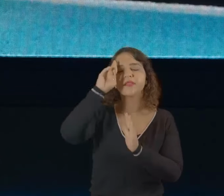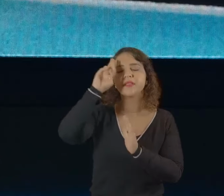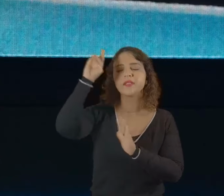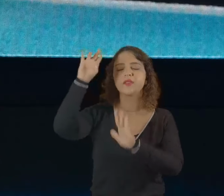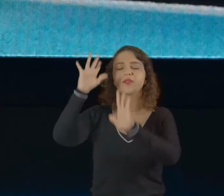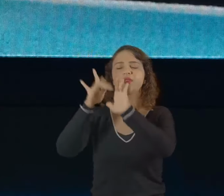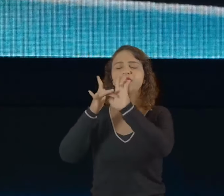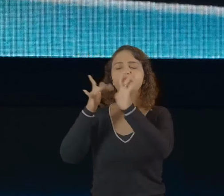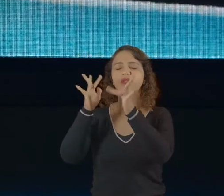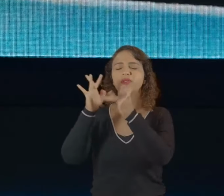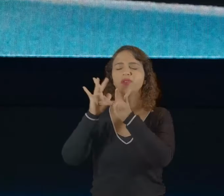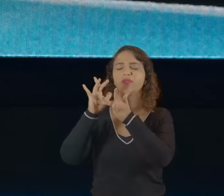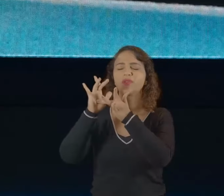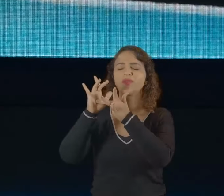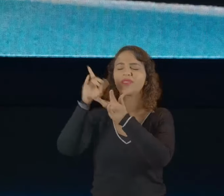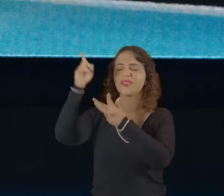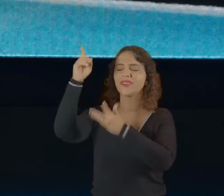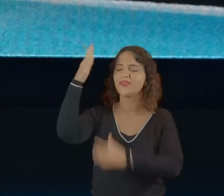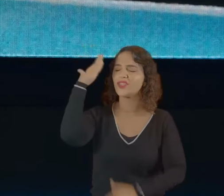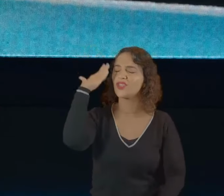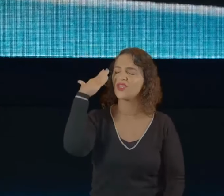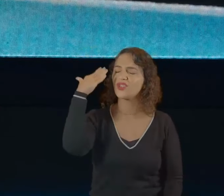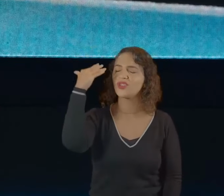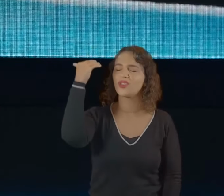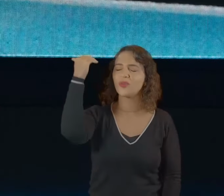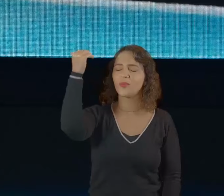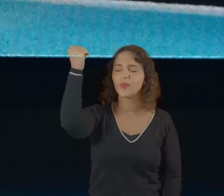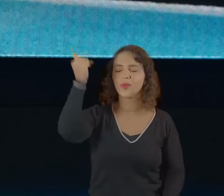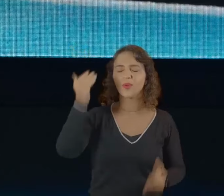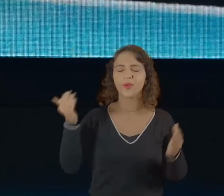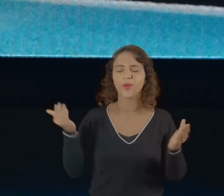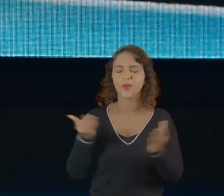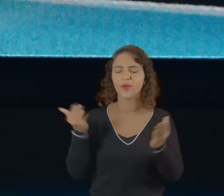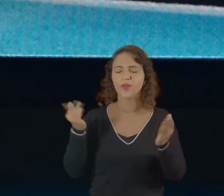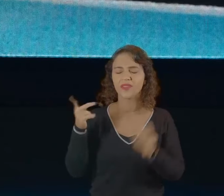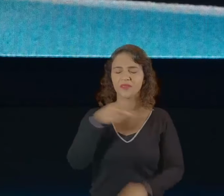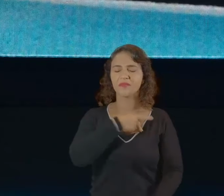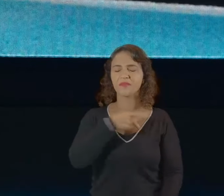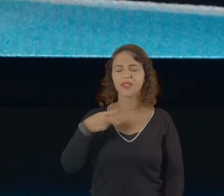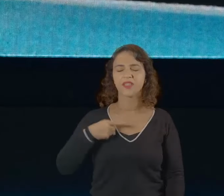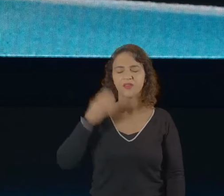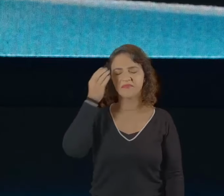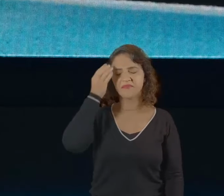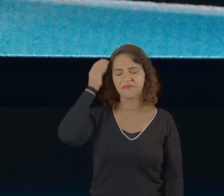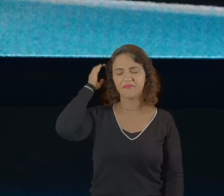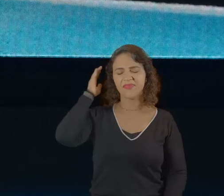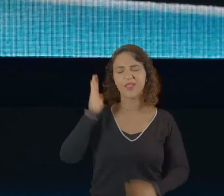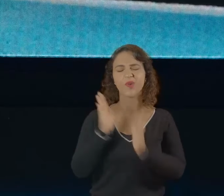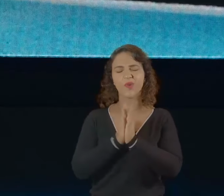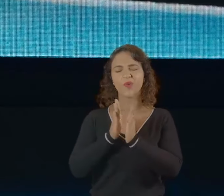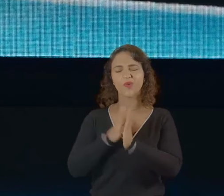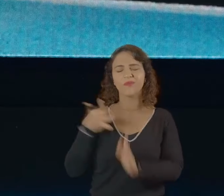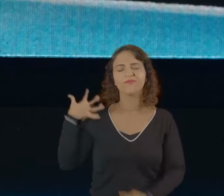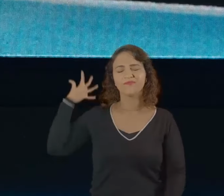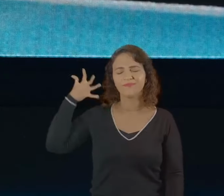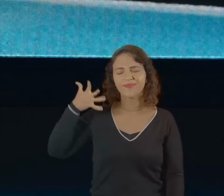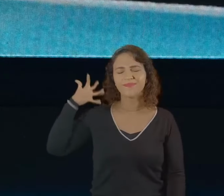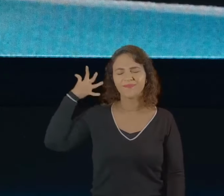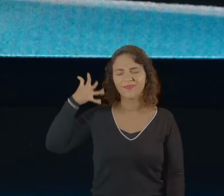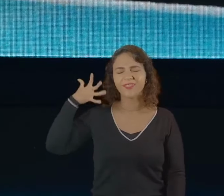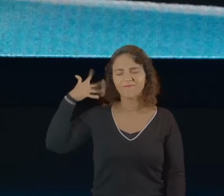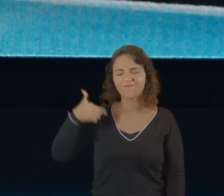eu ouvi o teu chamado hoje, pela boca do pastor, e